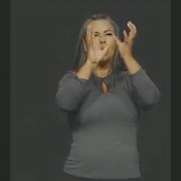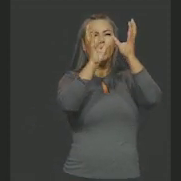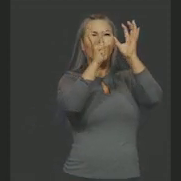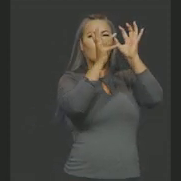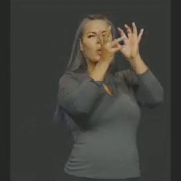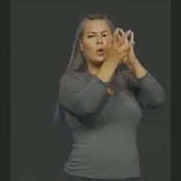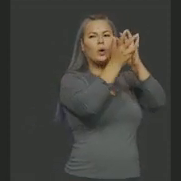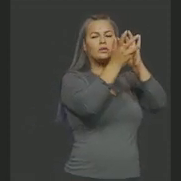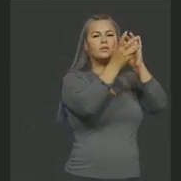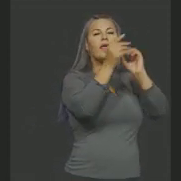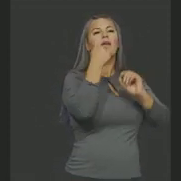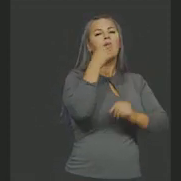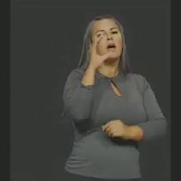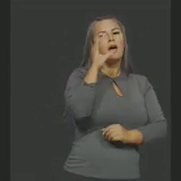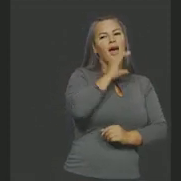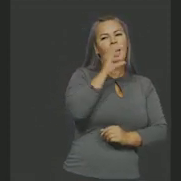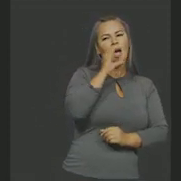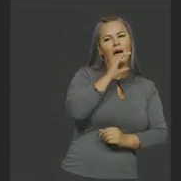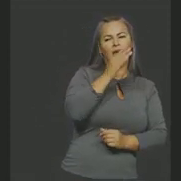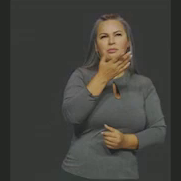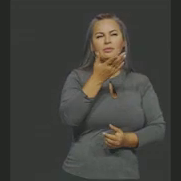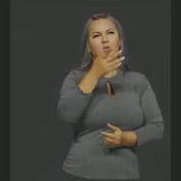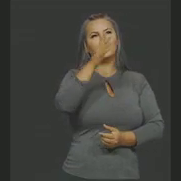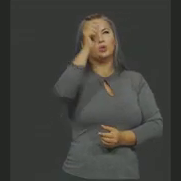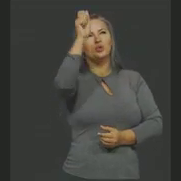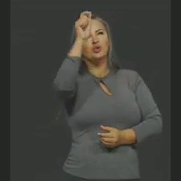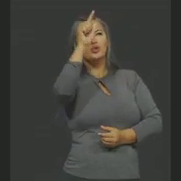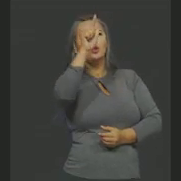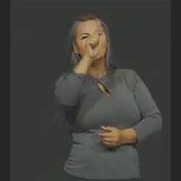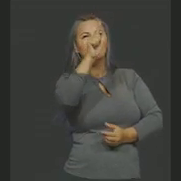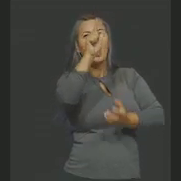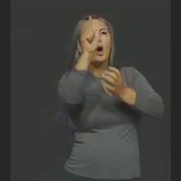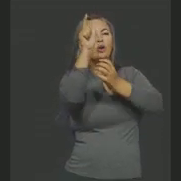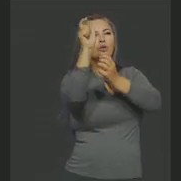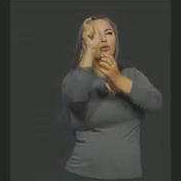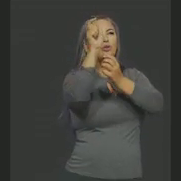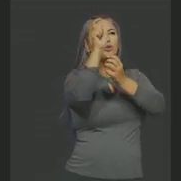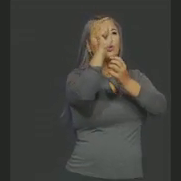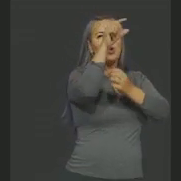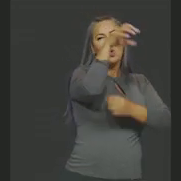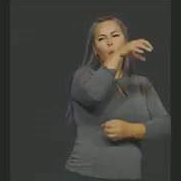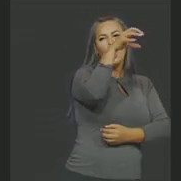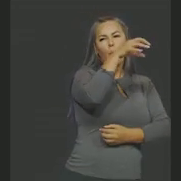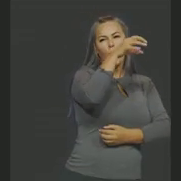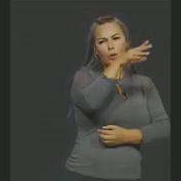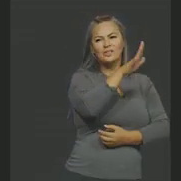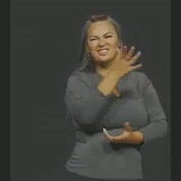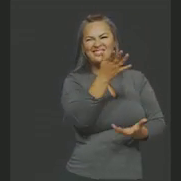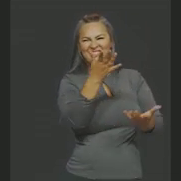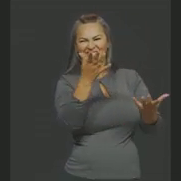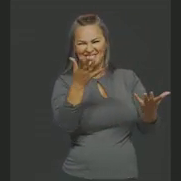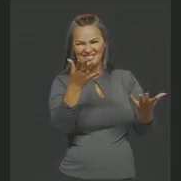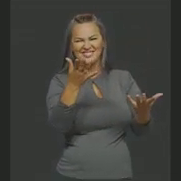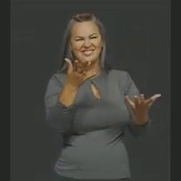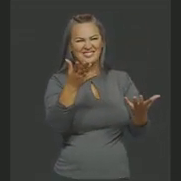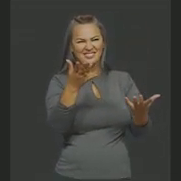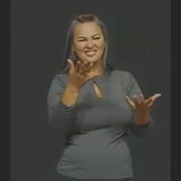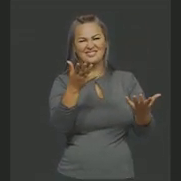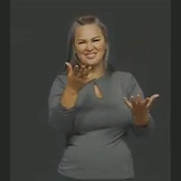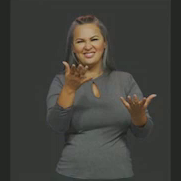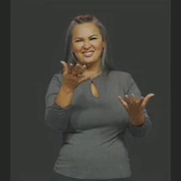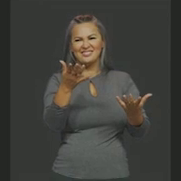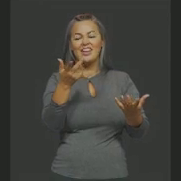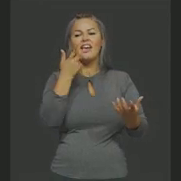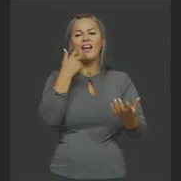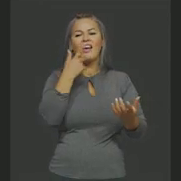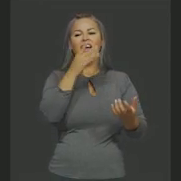mudanças rápidas, né? Pode ser de um minuto para o outro, de uma hora para outra, de uma semana para outra. Está chovendo, faz sol, fez calor, fez frio.